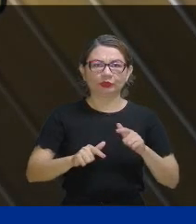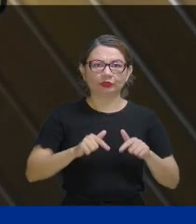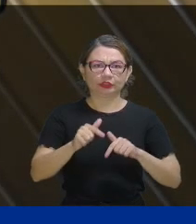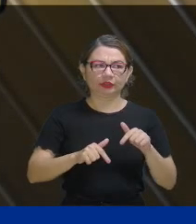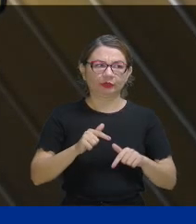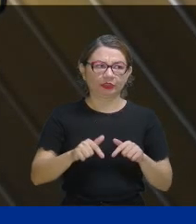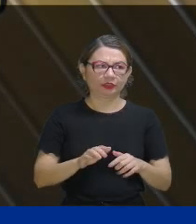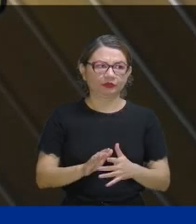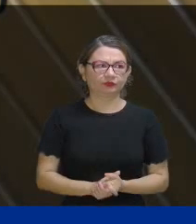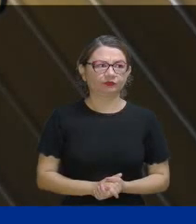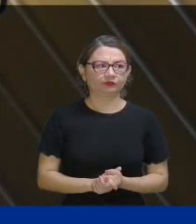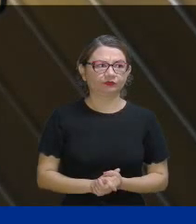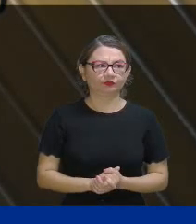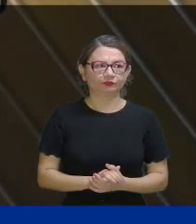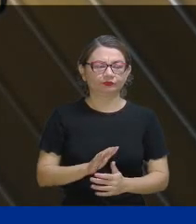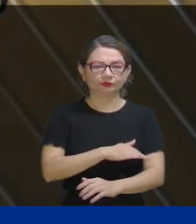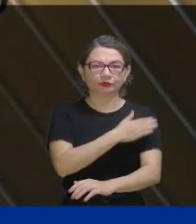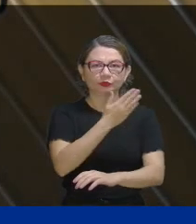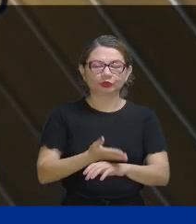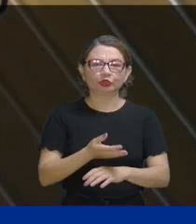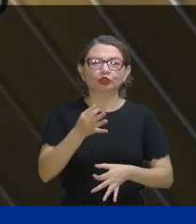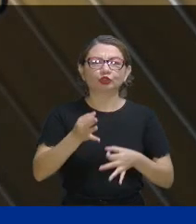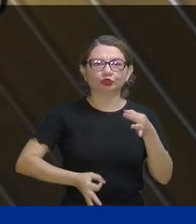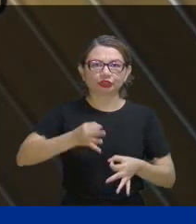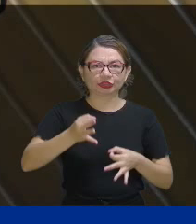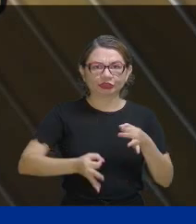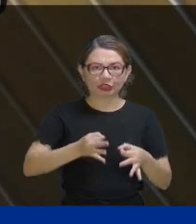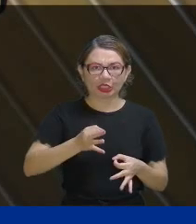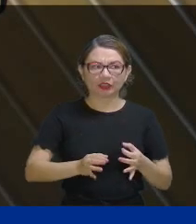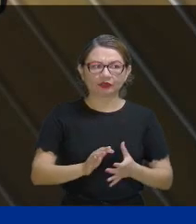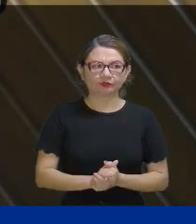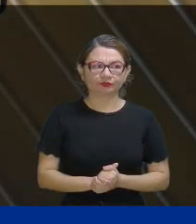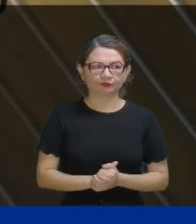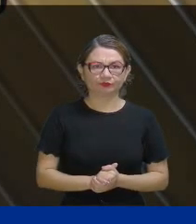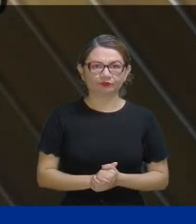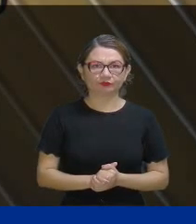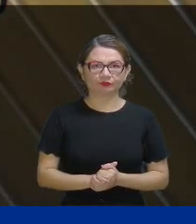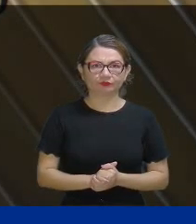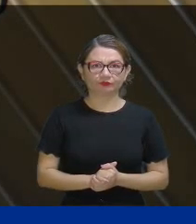né, no plantão judiciário, fui sorteada em razão da